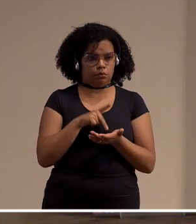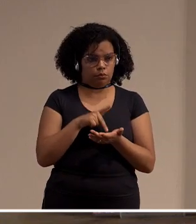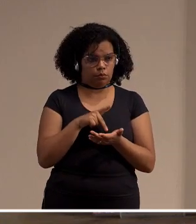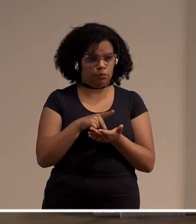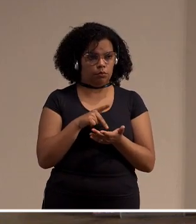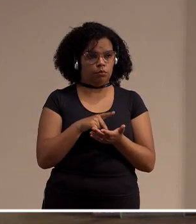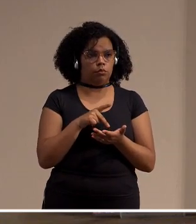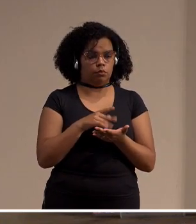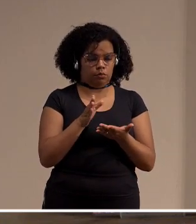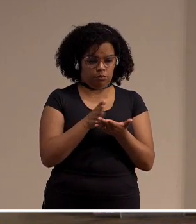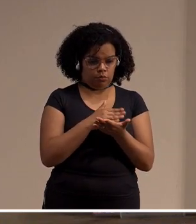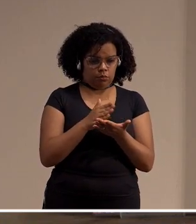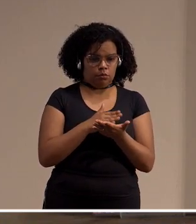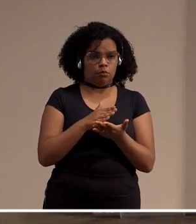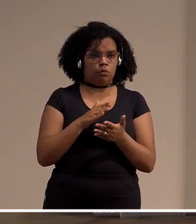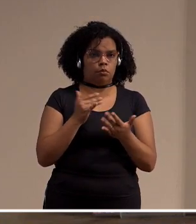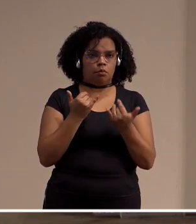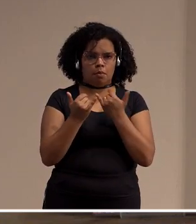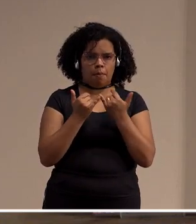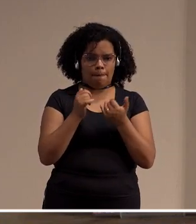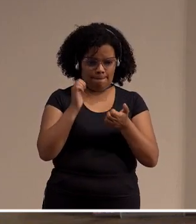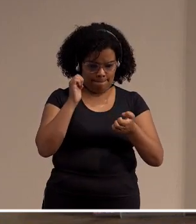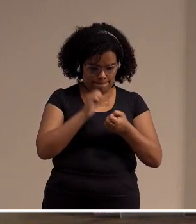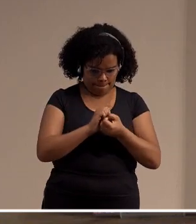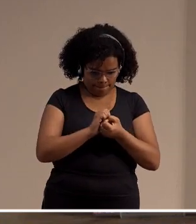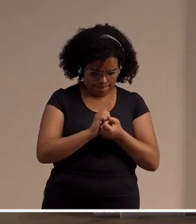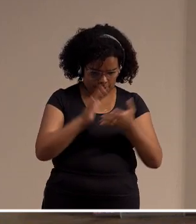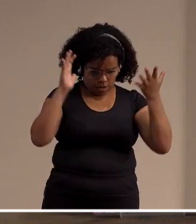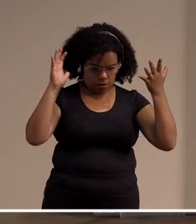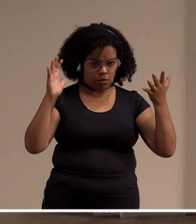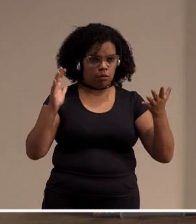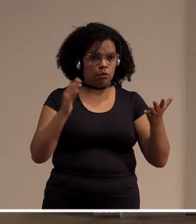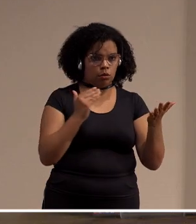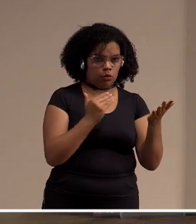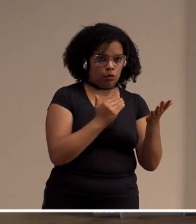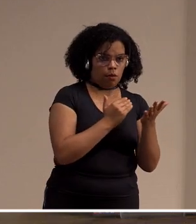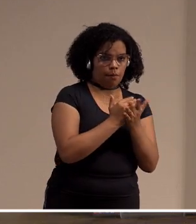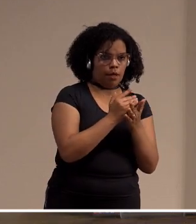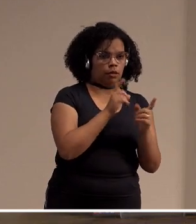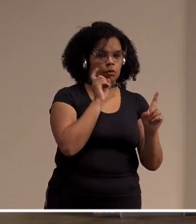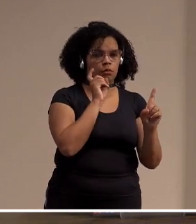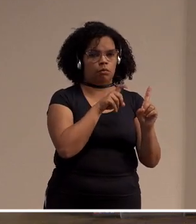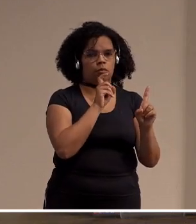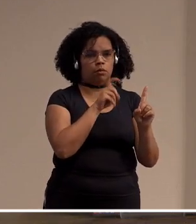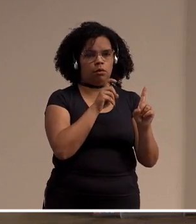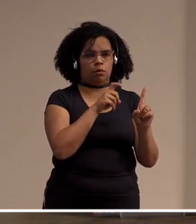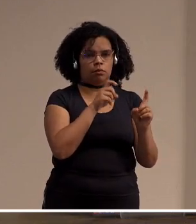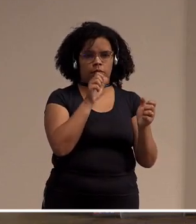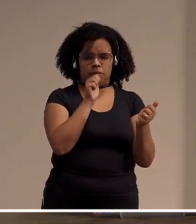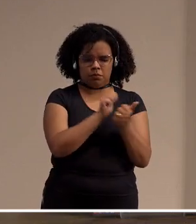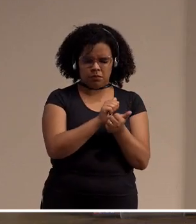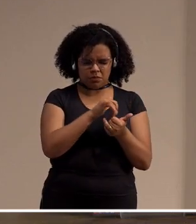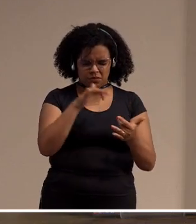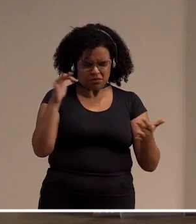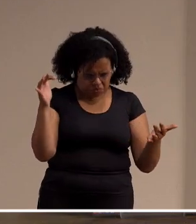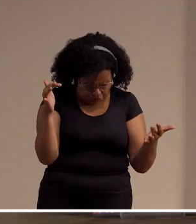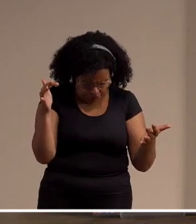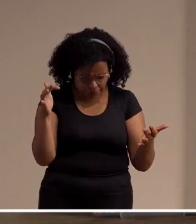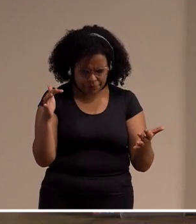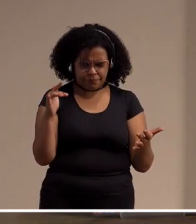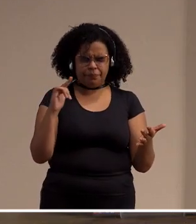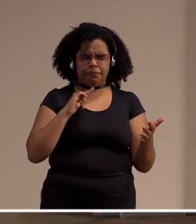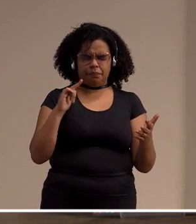uma explosão, né? O livro ele vai começando e parece que tudo explode. Ele começa com bullying e tudo explode. Tem uma mudança também de